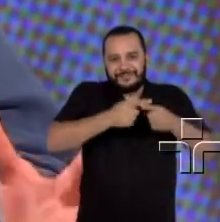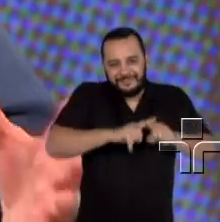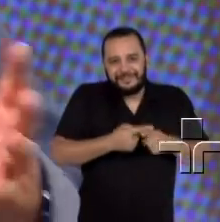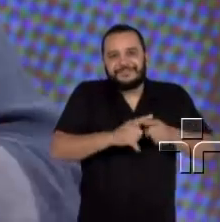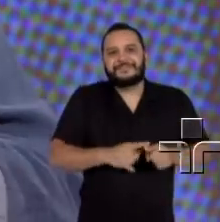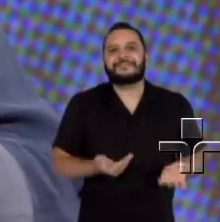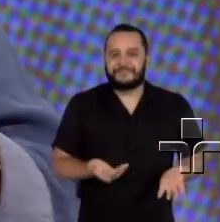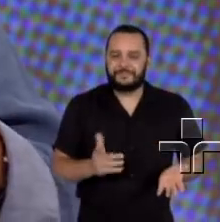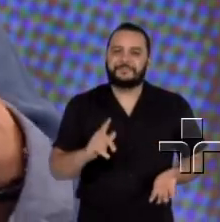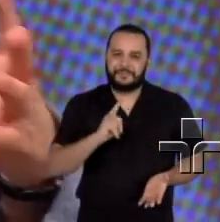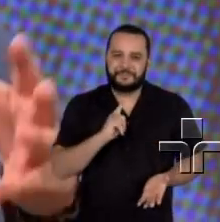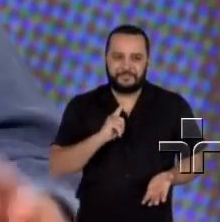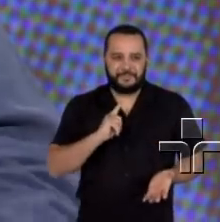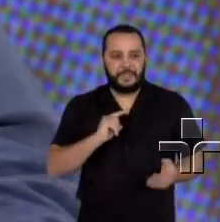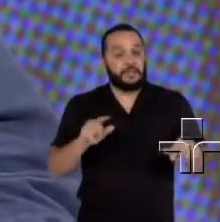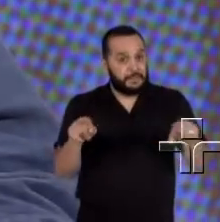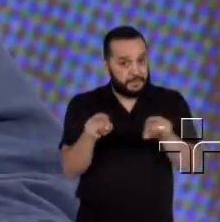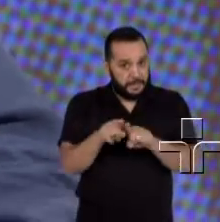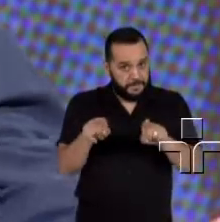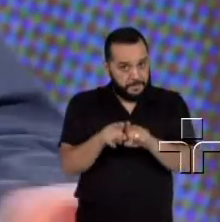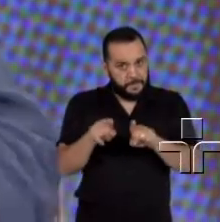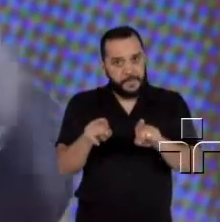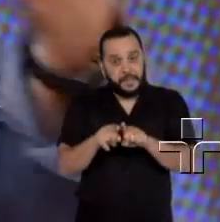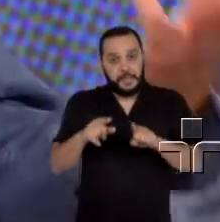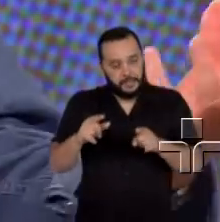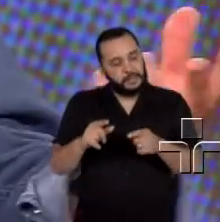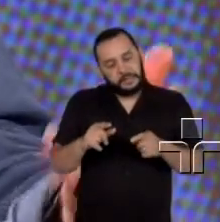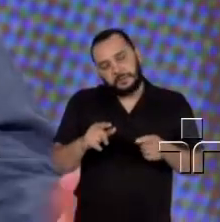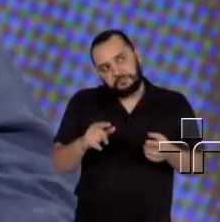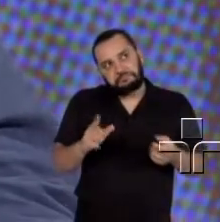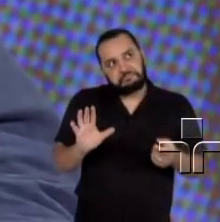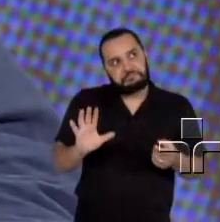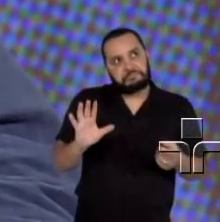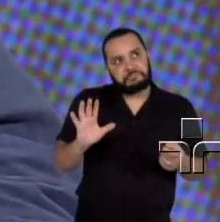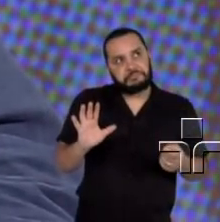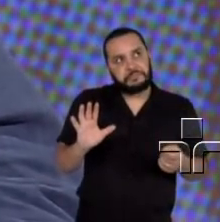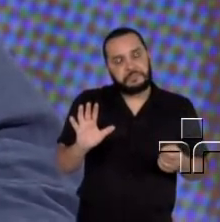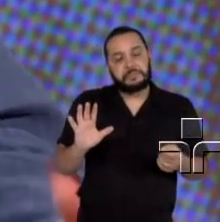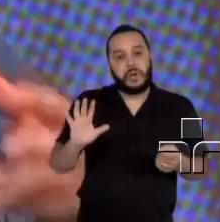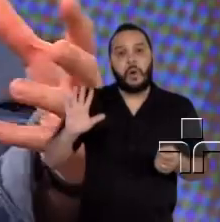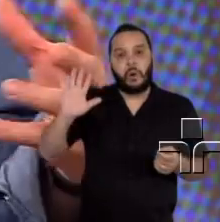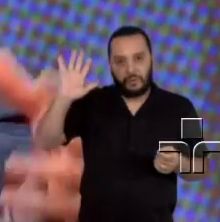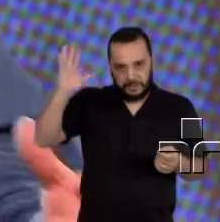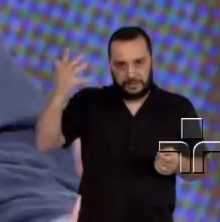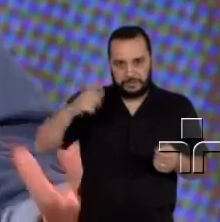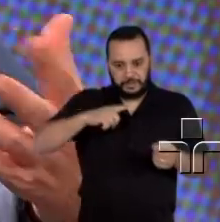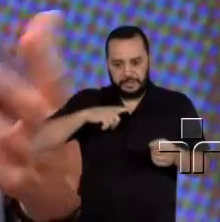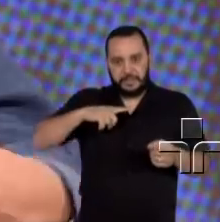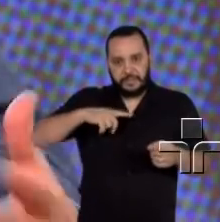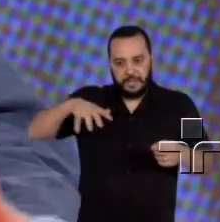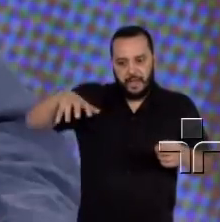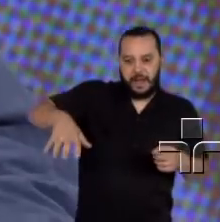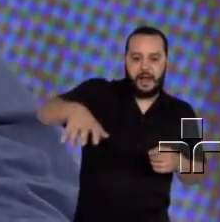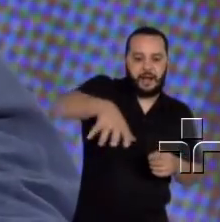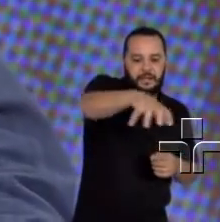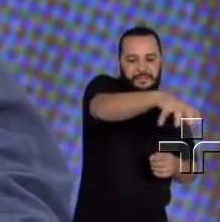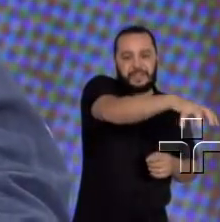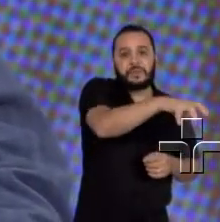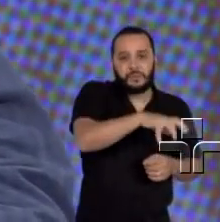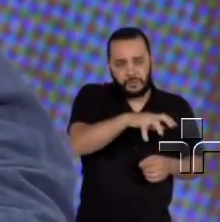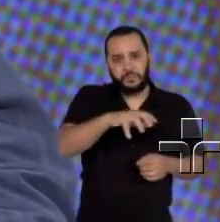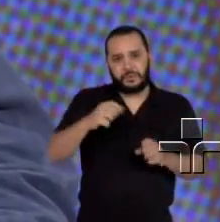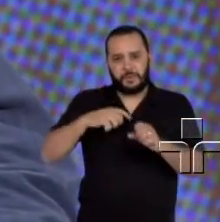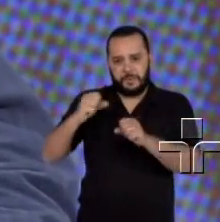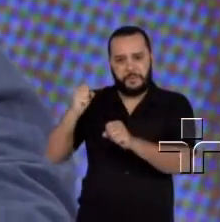que, digamos assim, o que sobrou da arquitetura menos vulgar